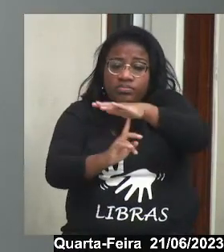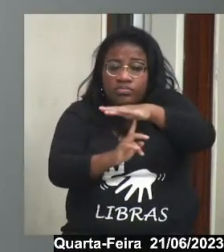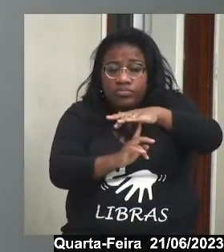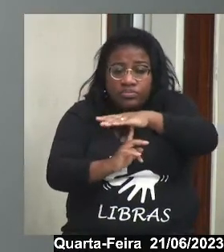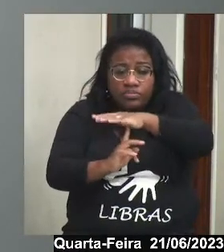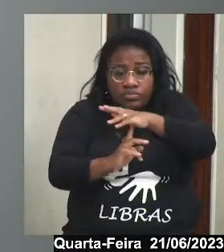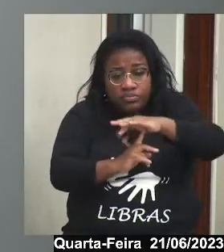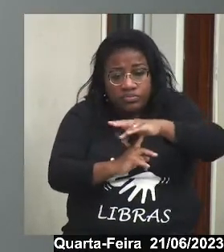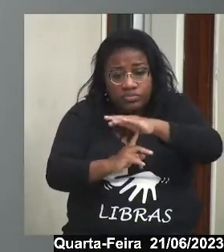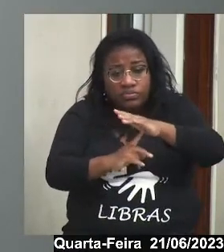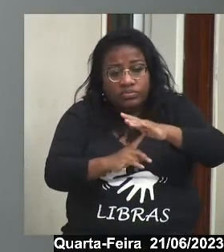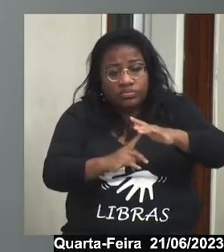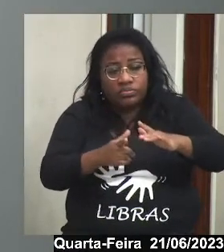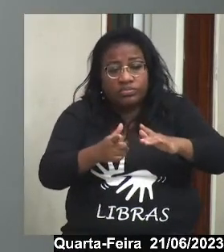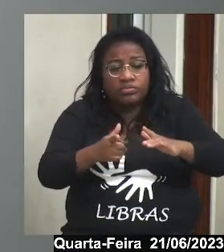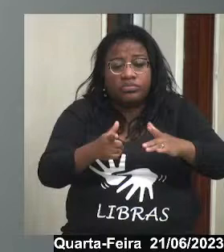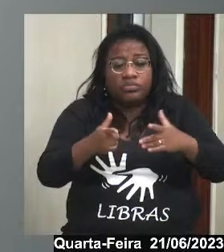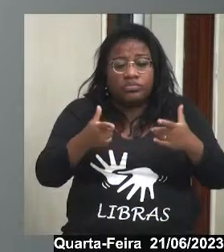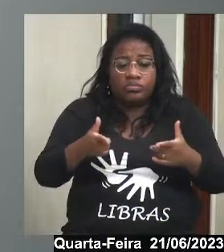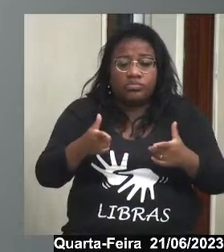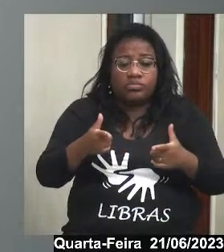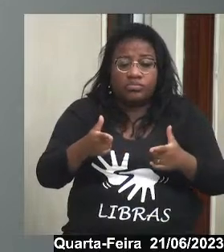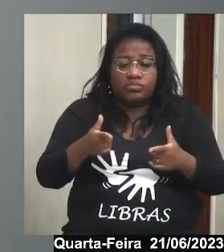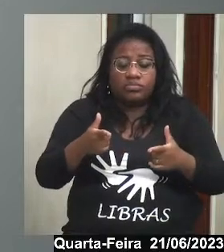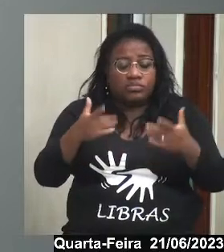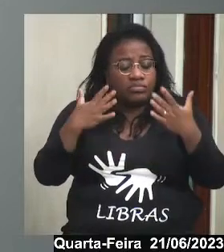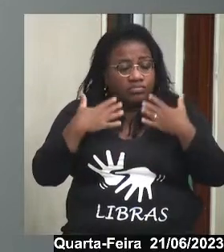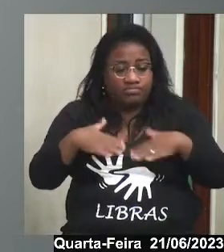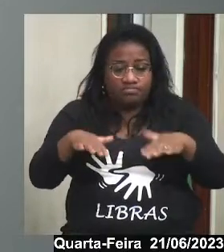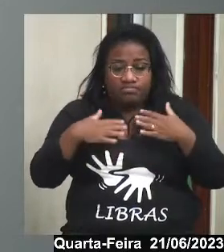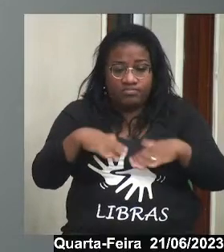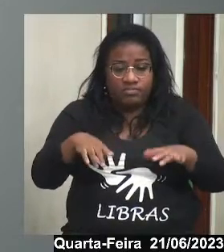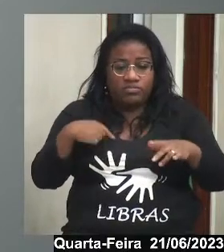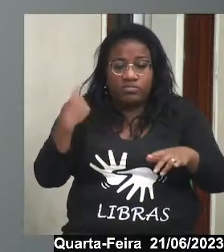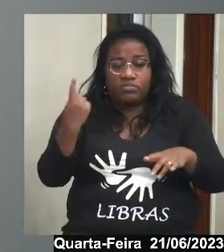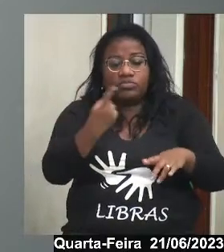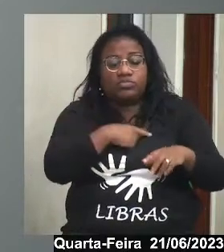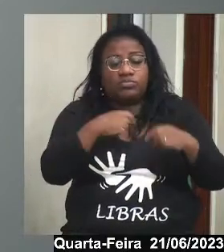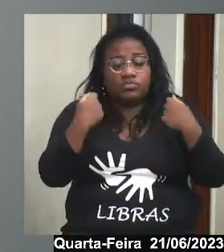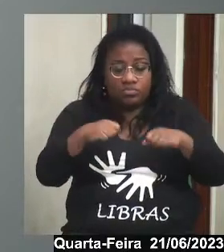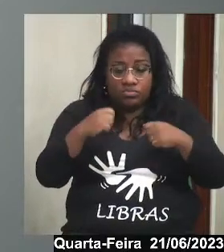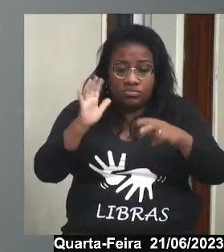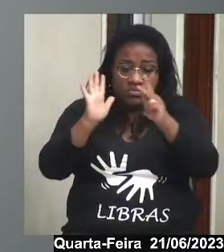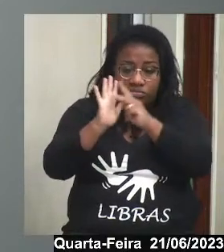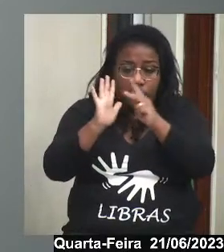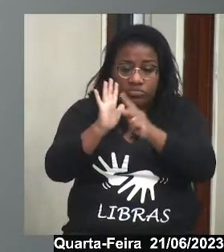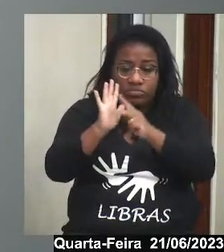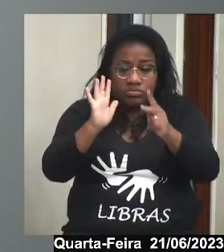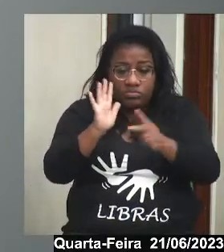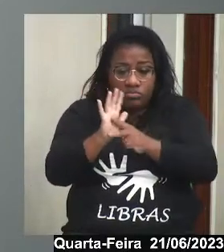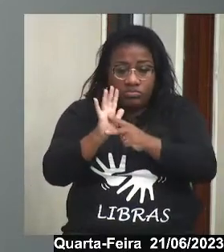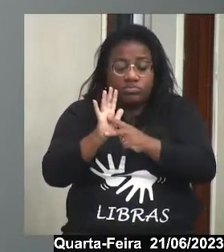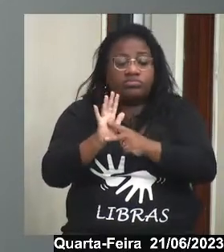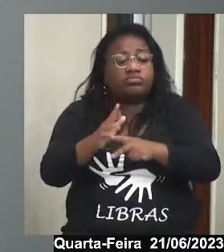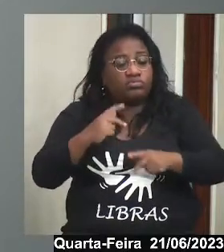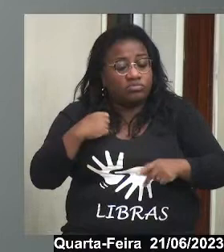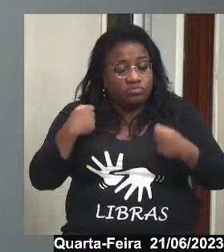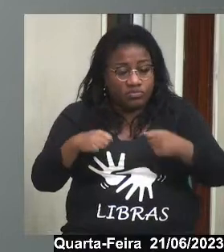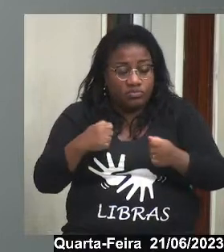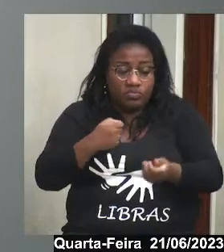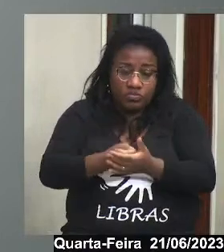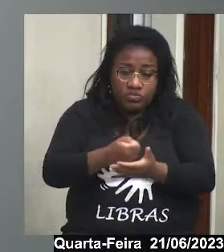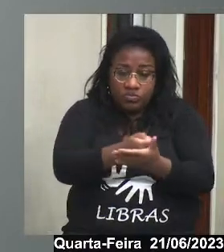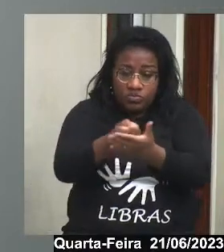de desentendido... Não adianta achar que não está tranquilo, não, a gente precisa de um projeto. E a nossa luta tem que ser